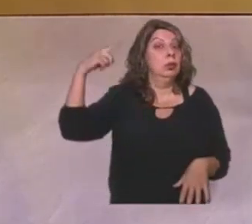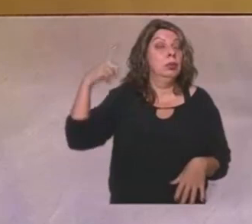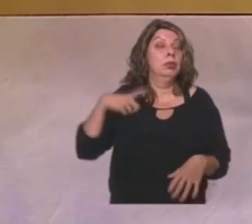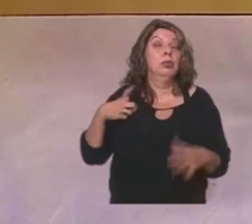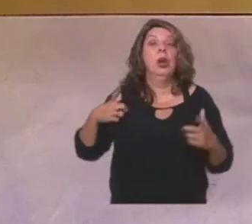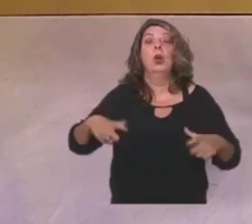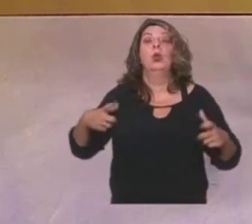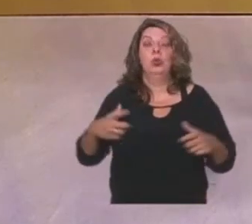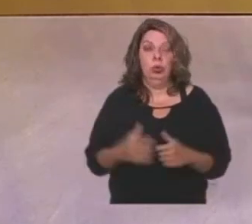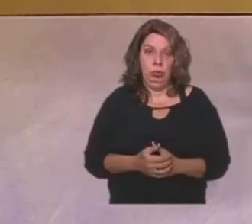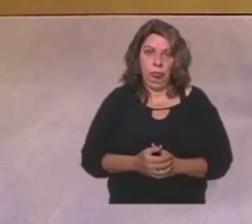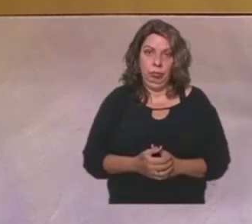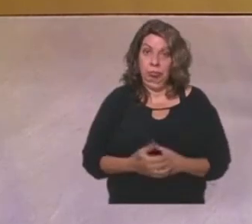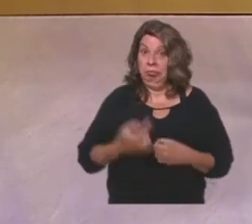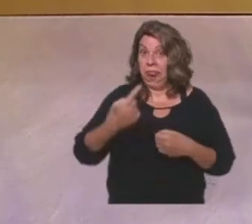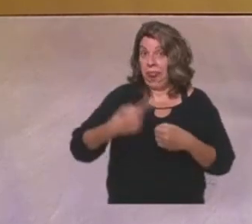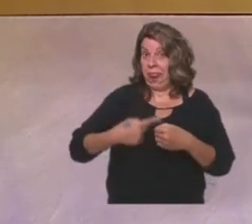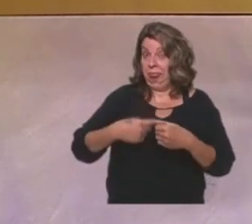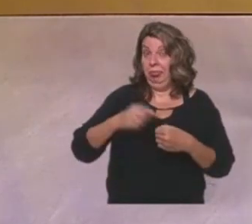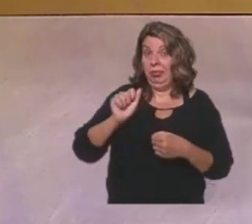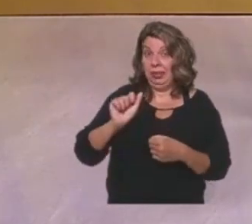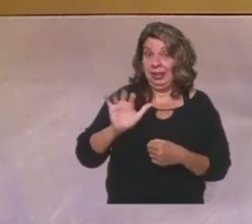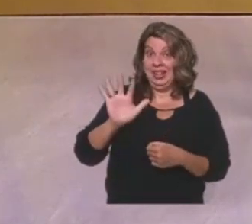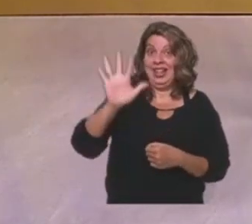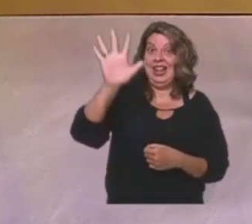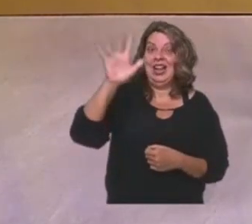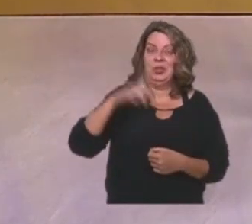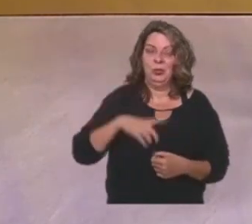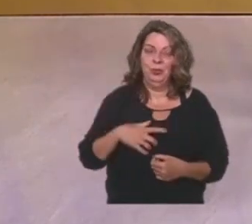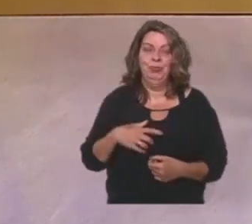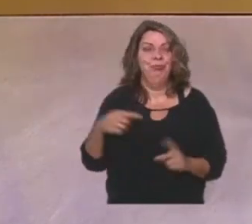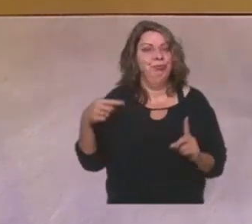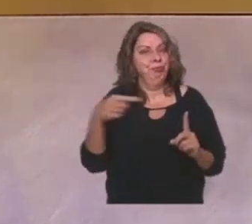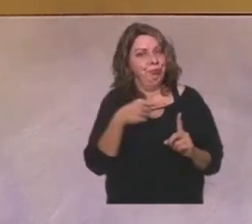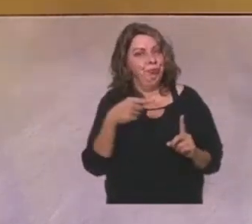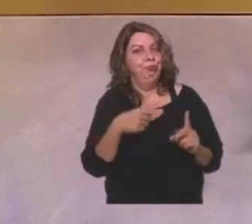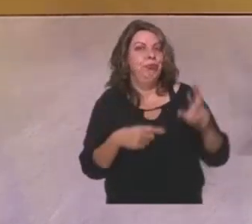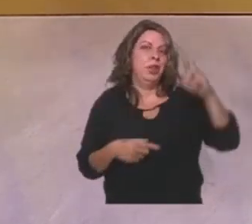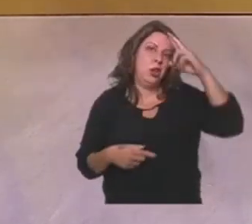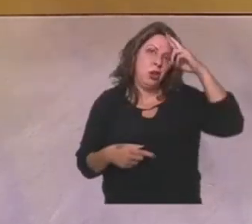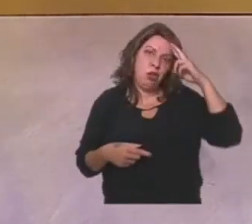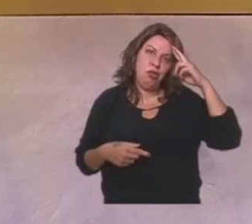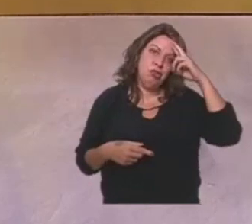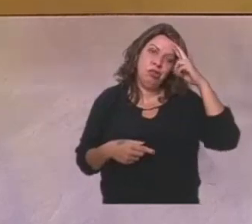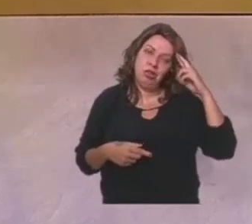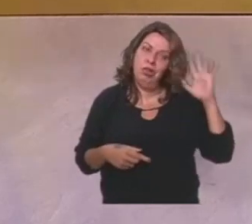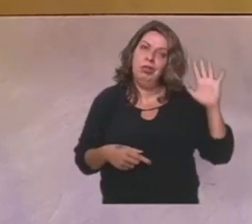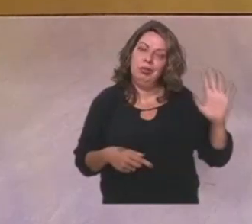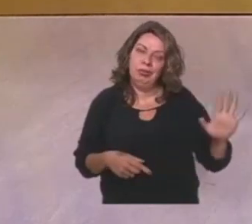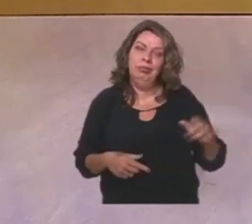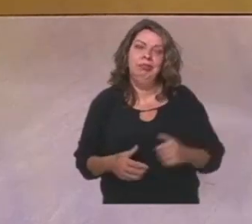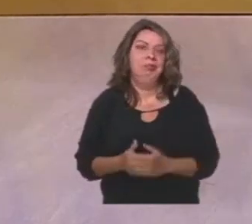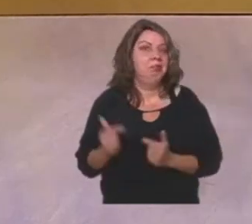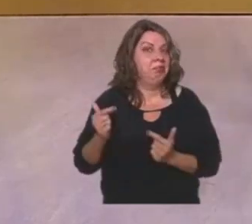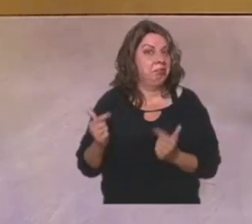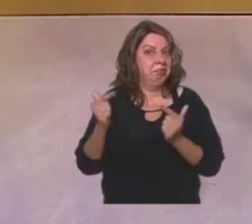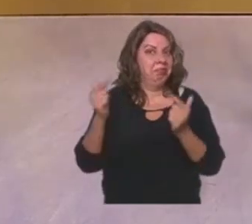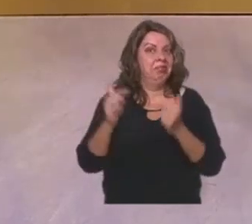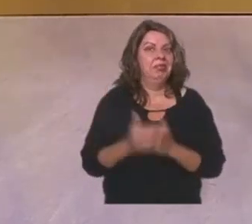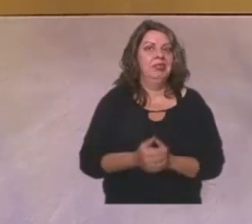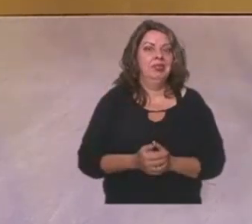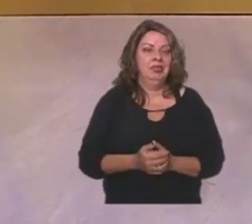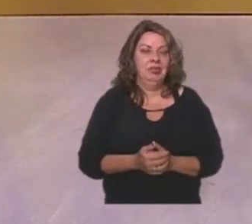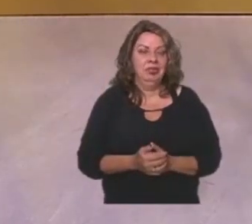a cidade de Lagarto. Terra do nosso querido Rogério. É, a terra do Rogerinho, é pé quente. E quem